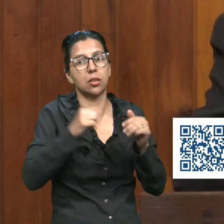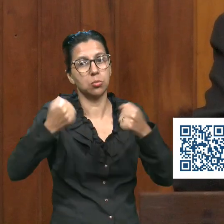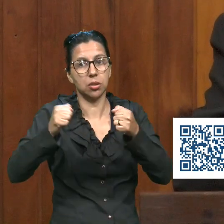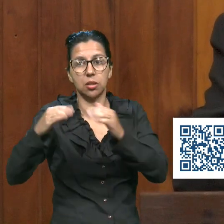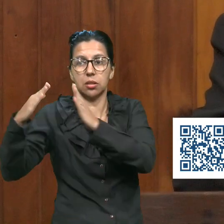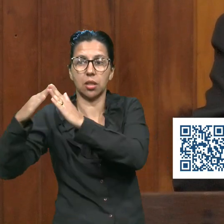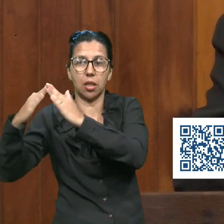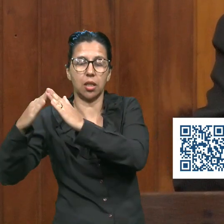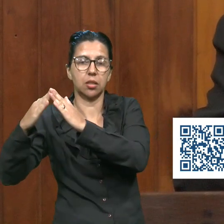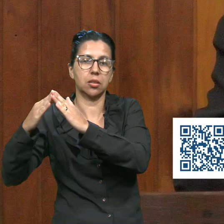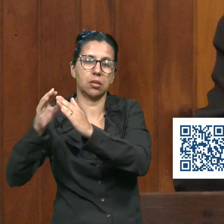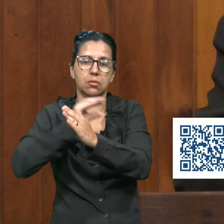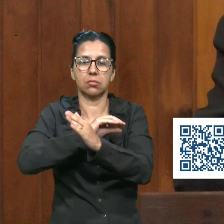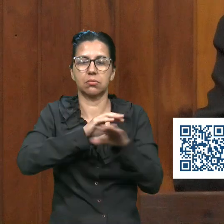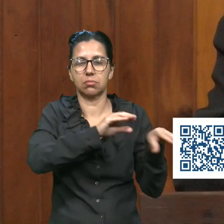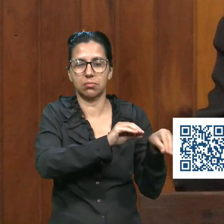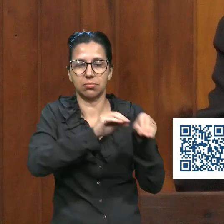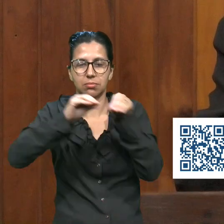acomodação, mas sem